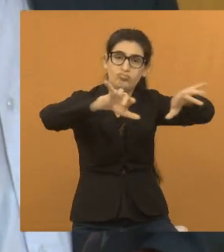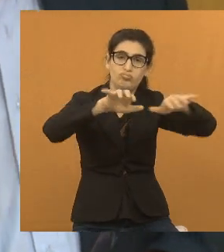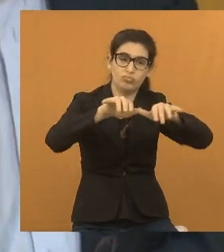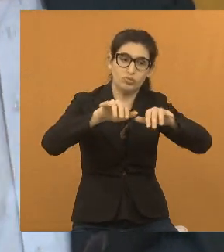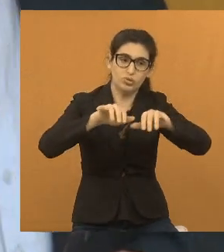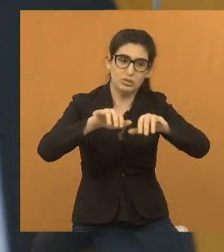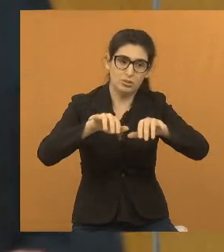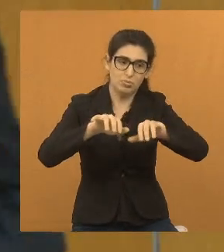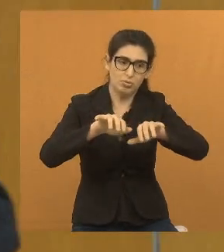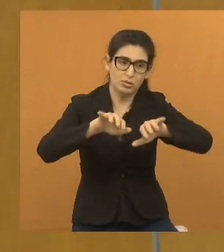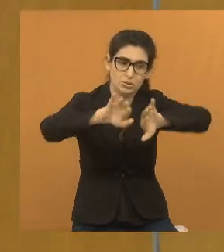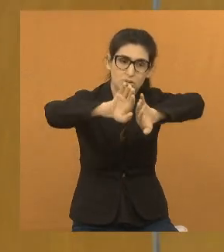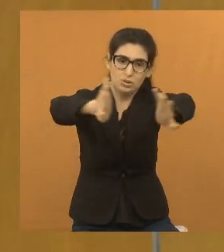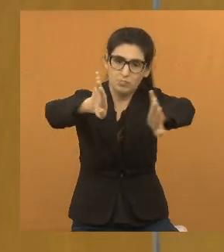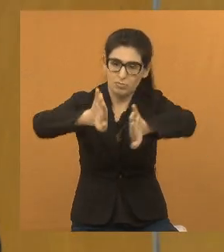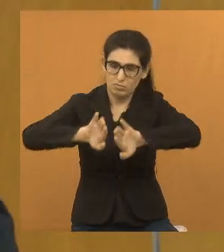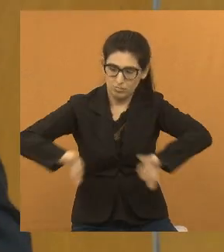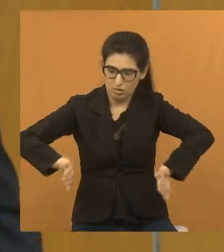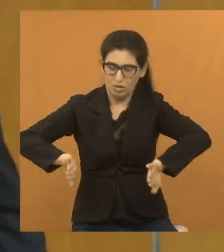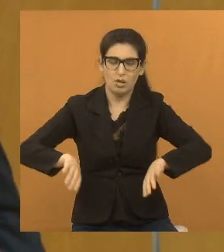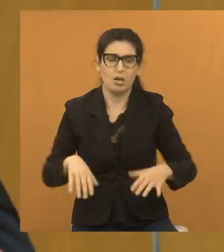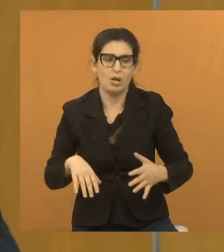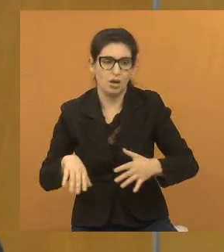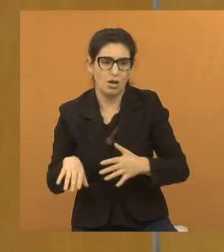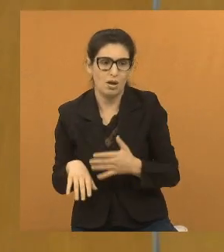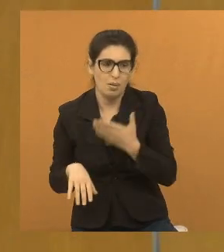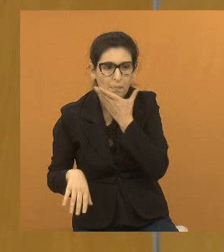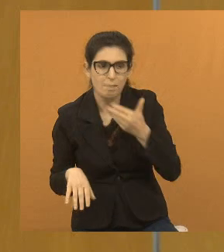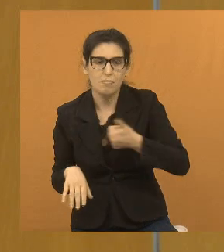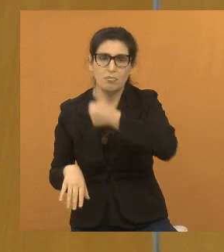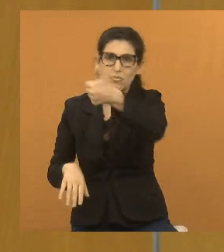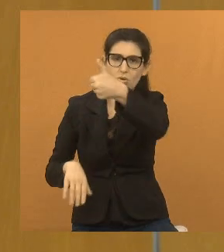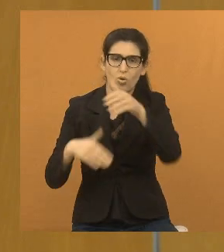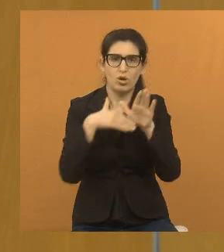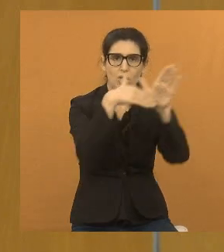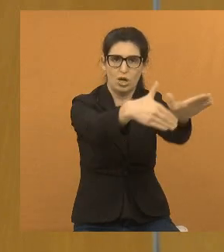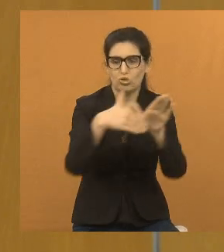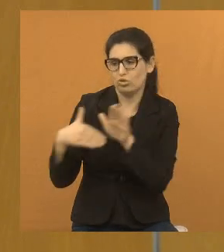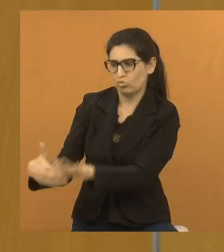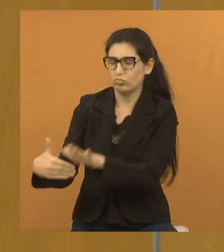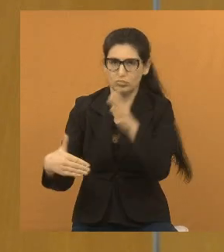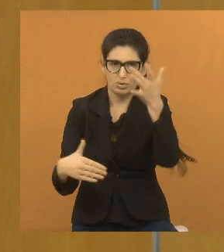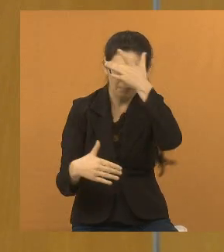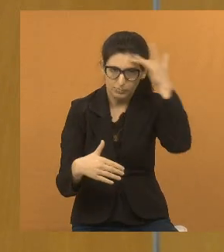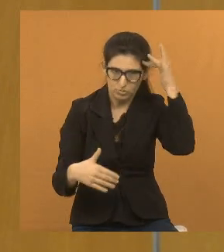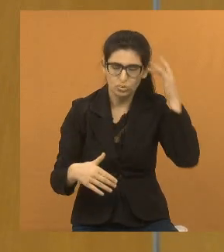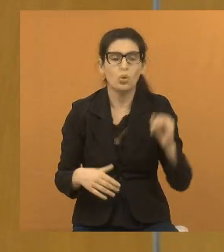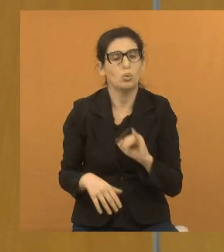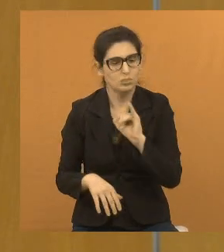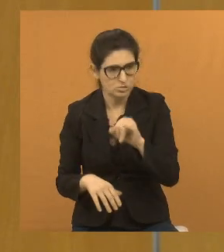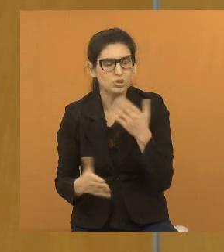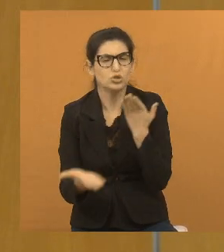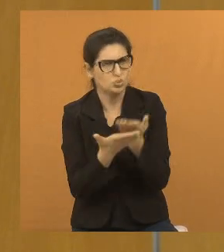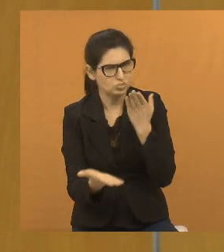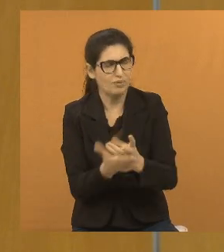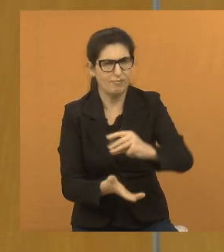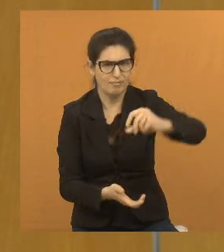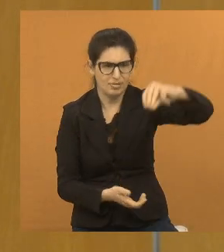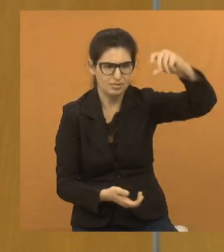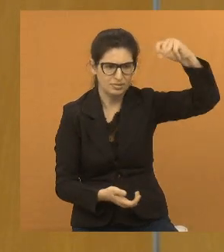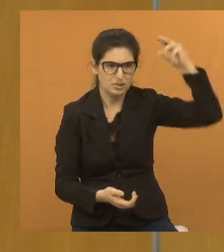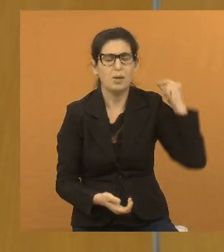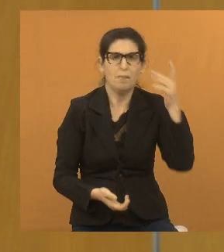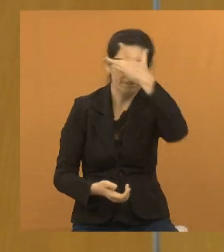e do Ijal de uma maneira mais que o acesso seja melhor. Isto já está sendo estudado há bastante tempo. Os agentes comunitários